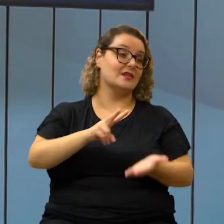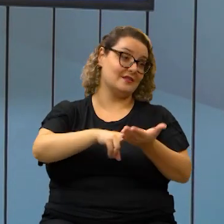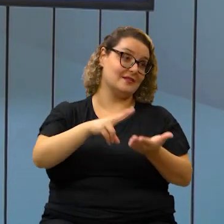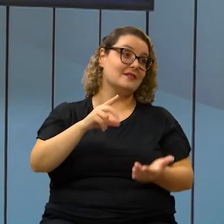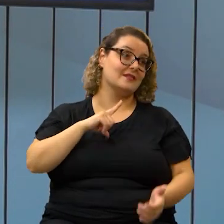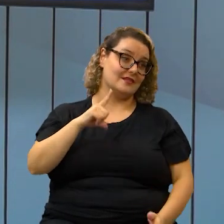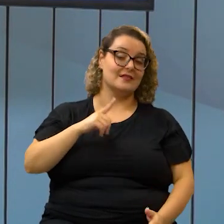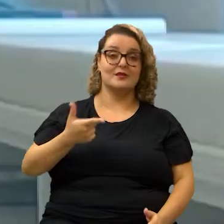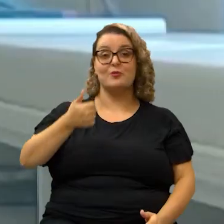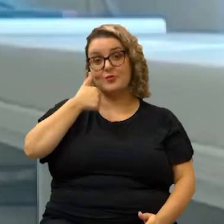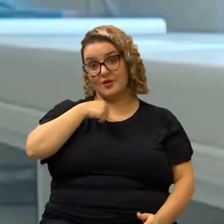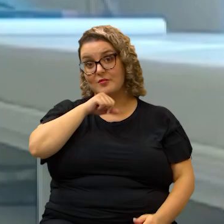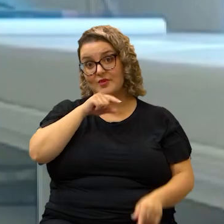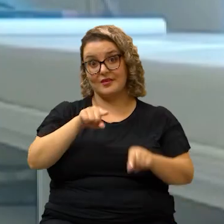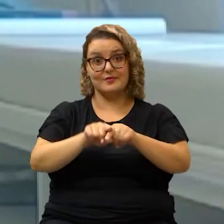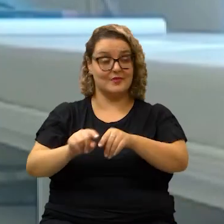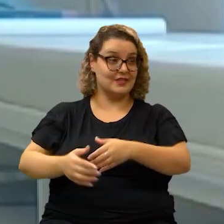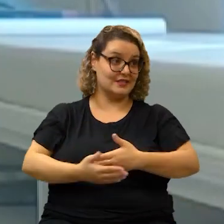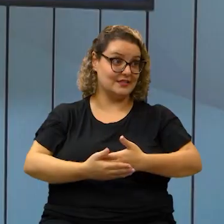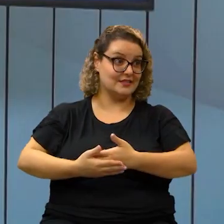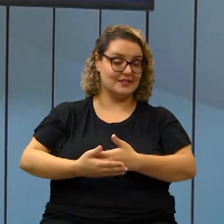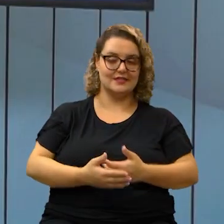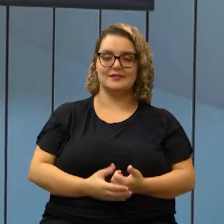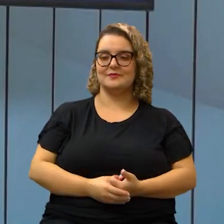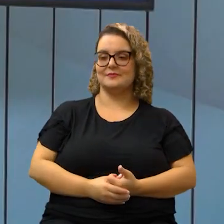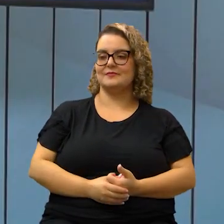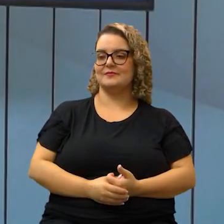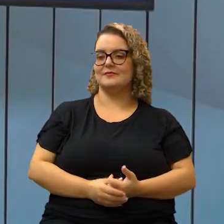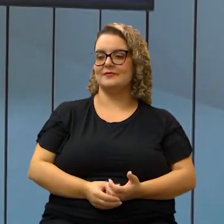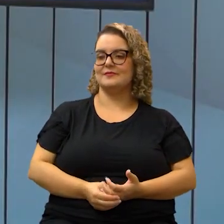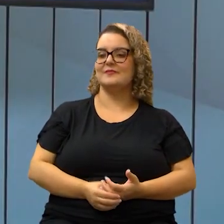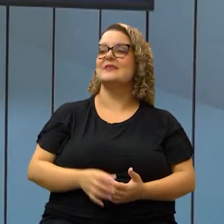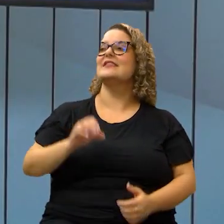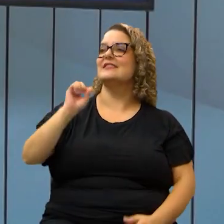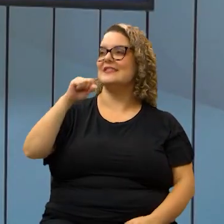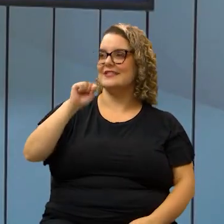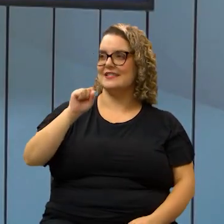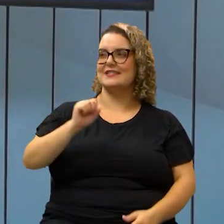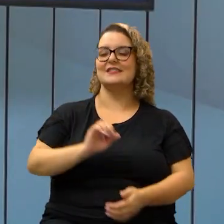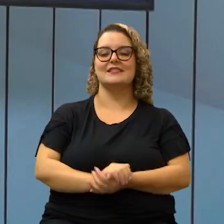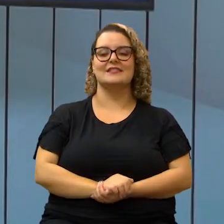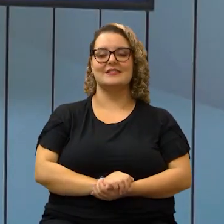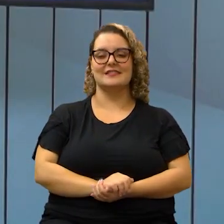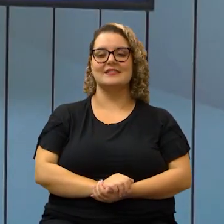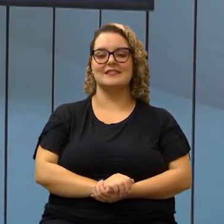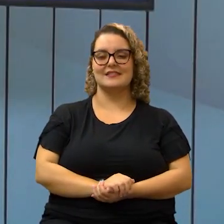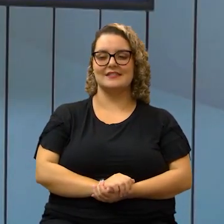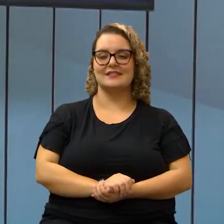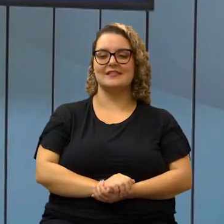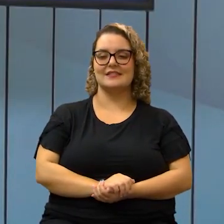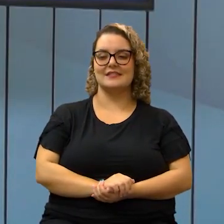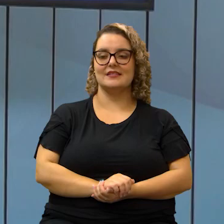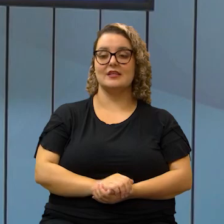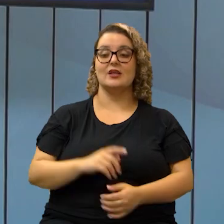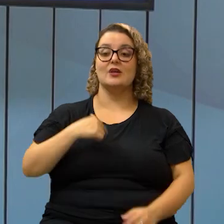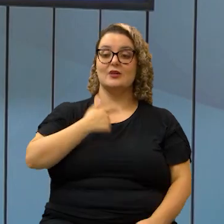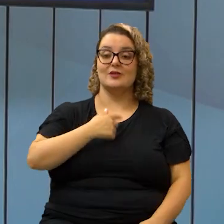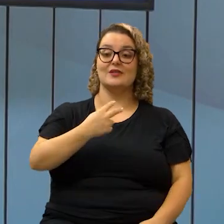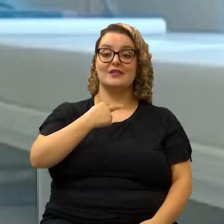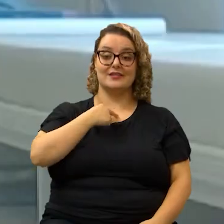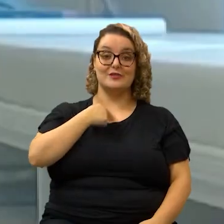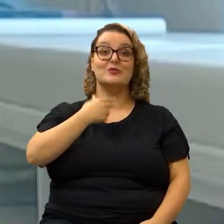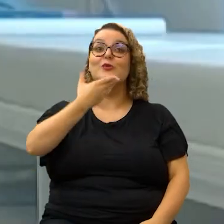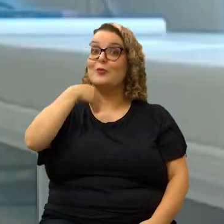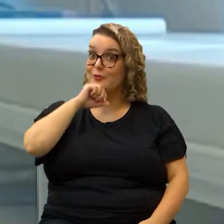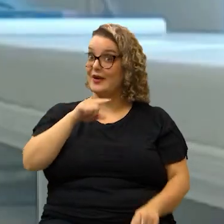A Agradecer gente não pode esquecer do pai. também. E o pai também tem um papel importante, né? E nesses Então, 1000 dias.